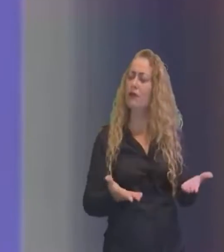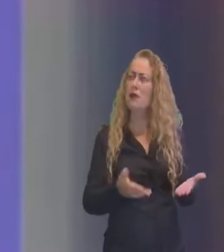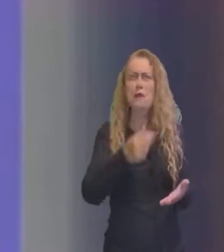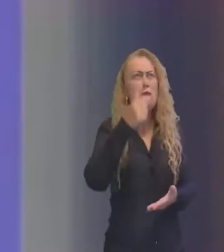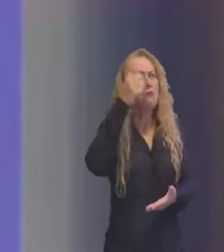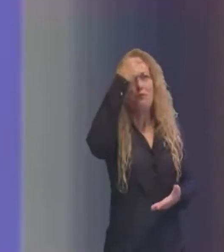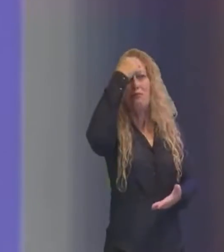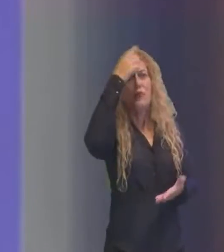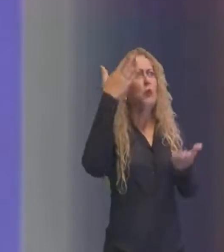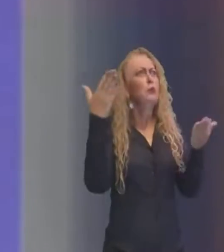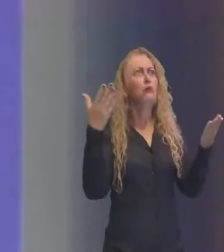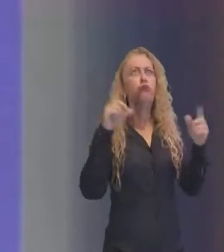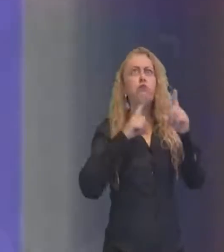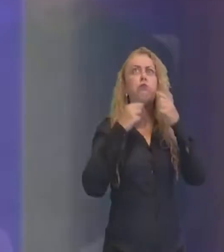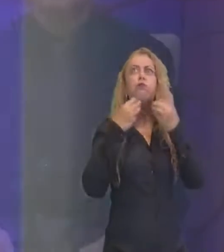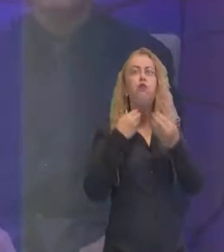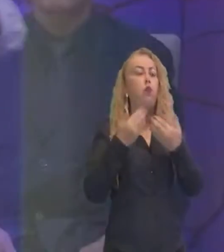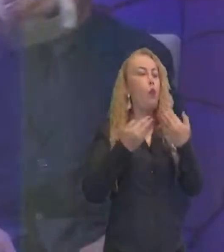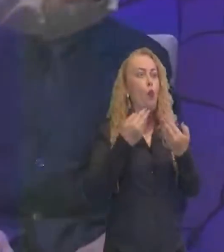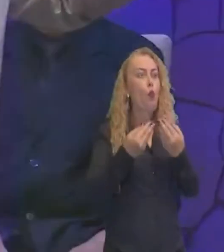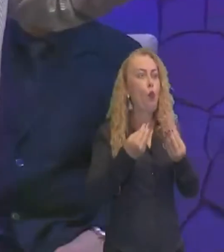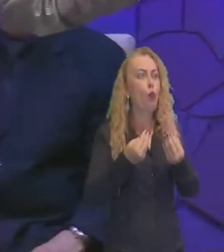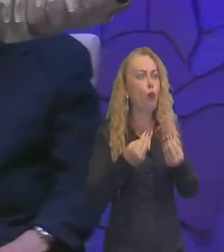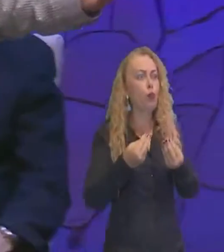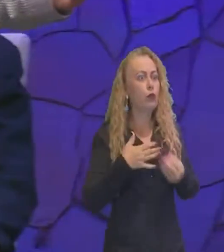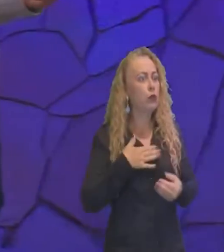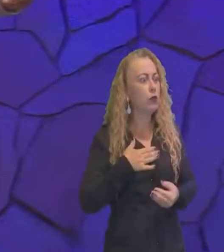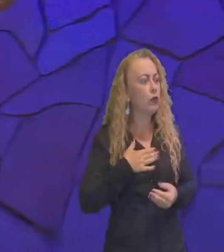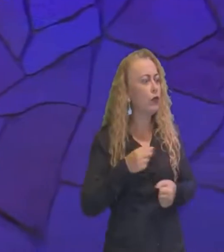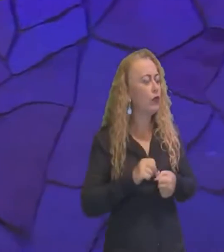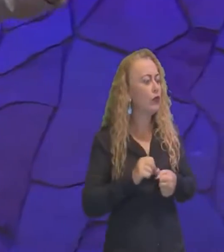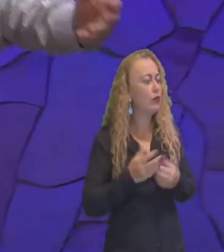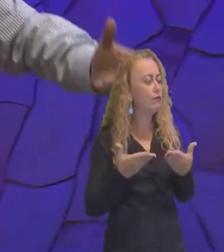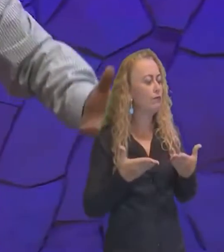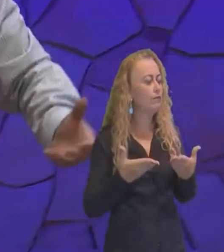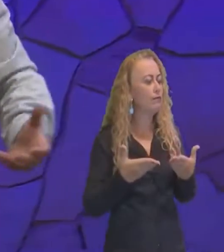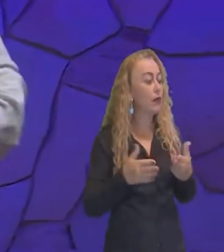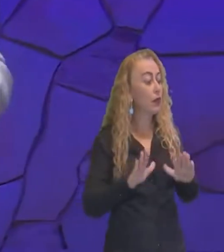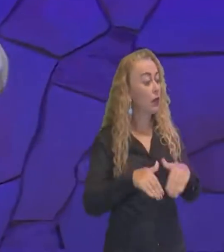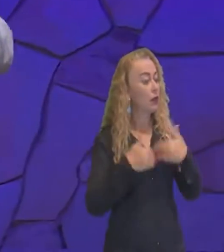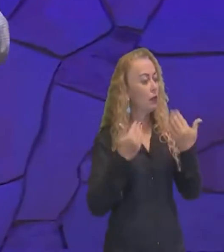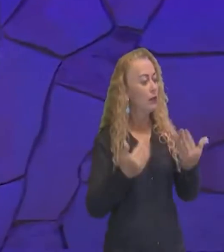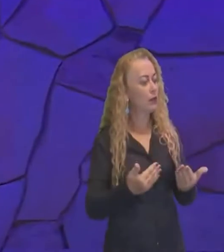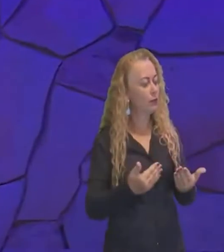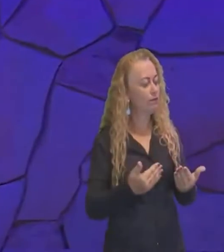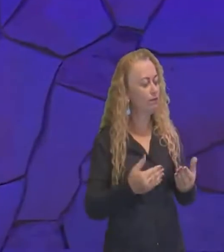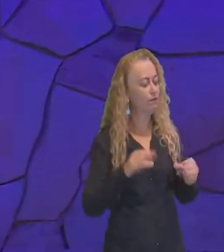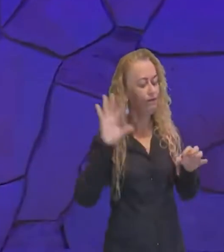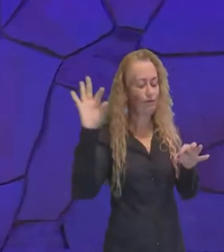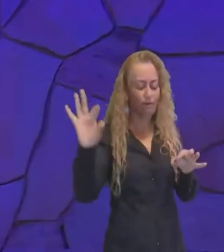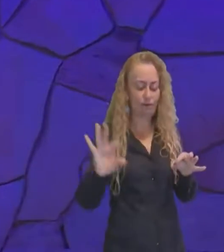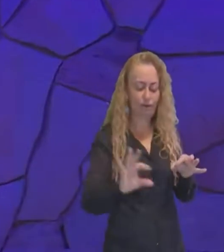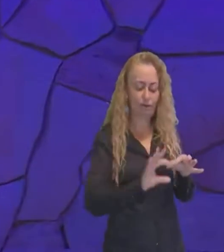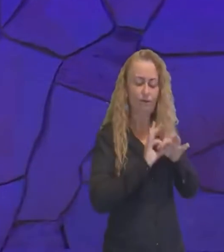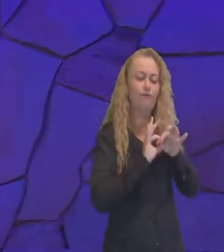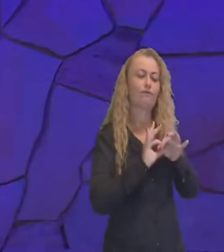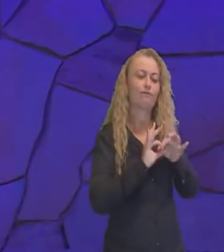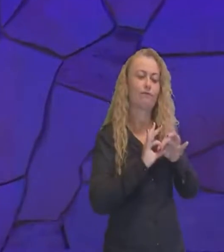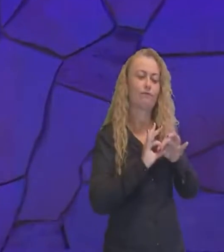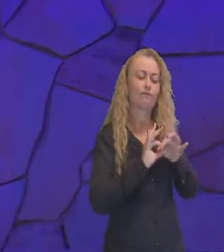me perdoe. E pedir ao Senhor então que traga a reconciliação, a restauração